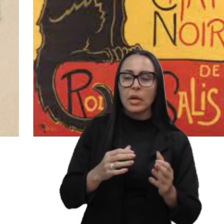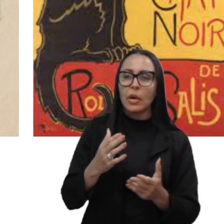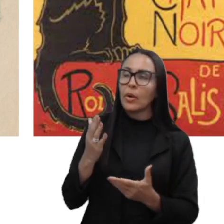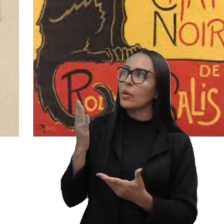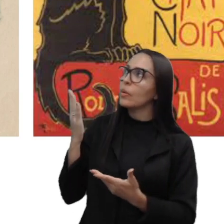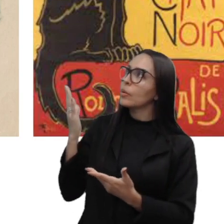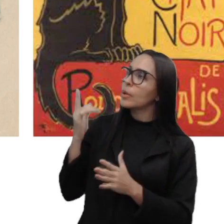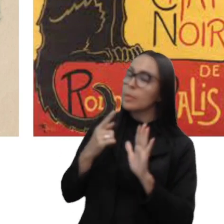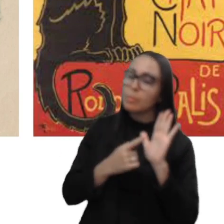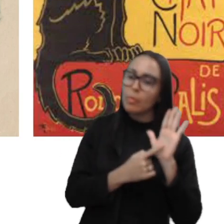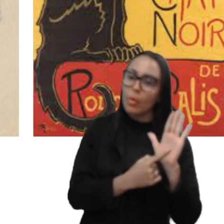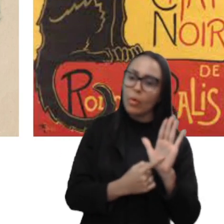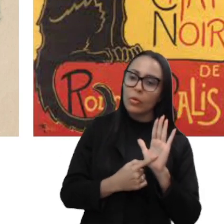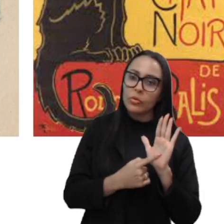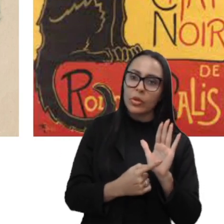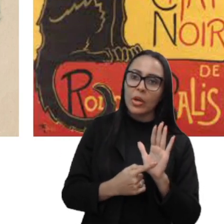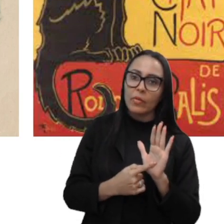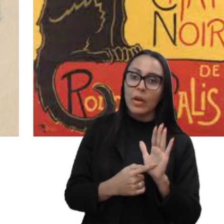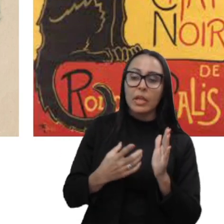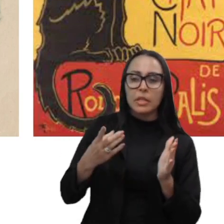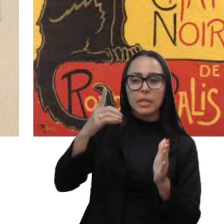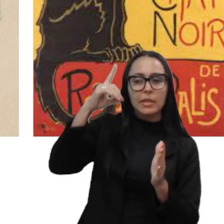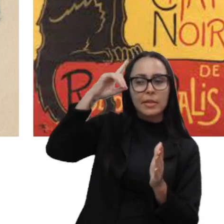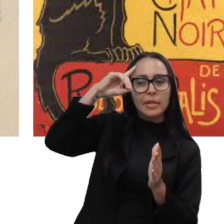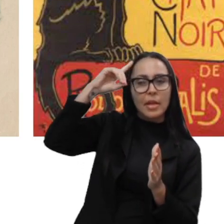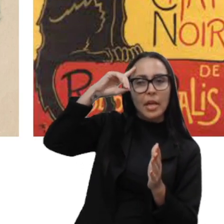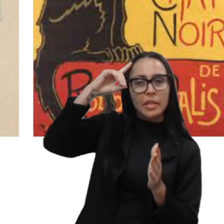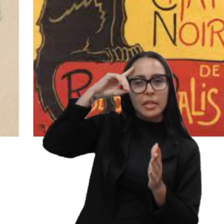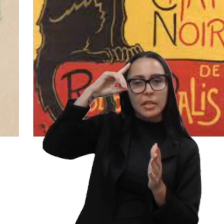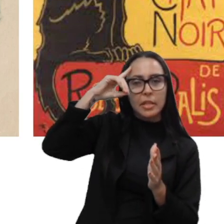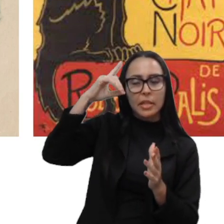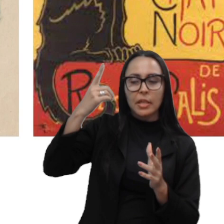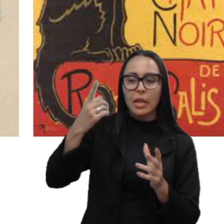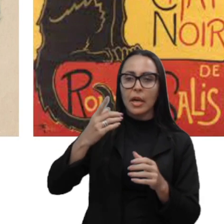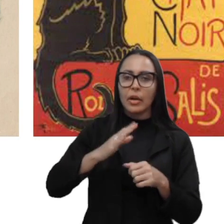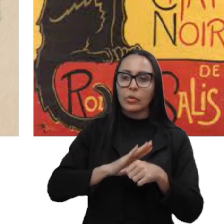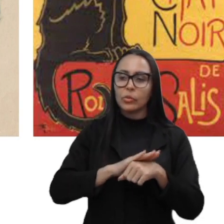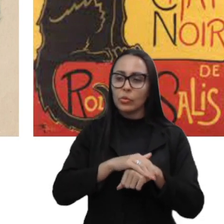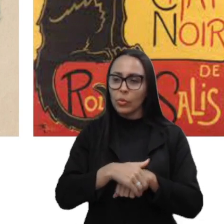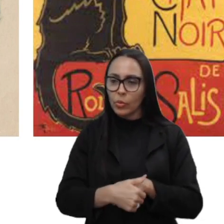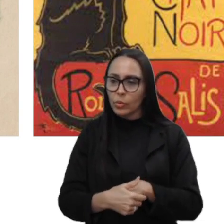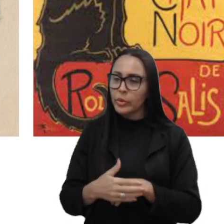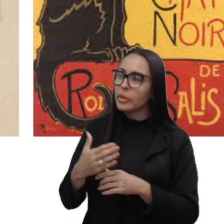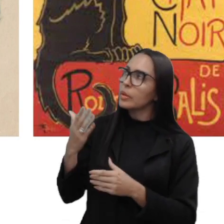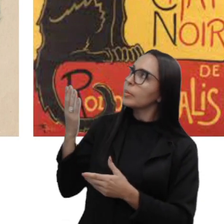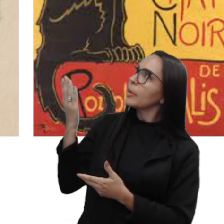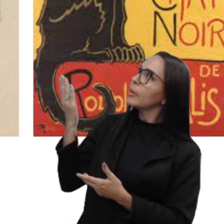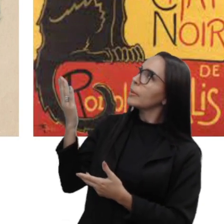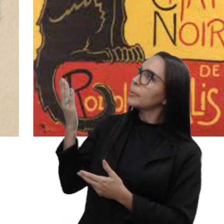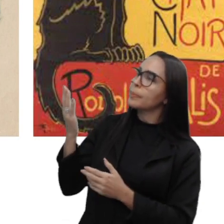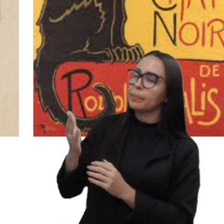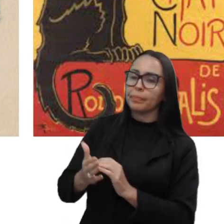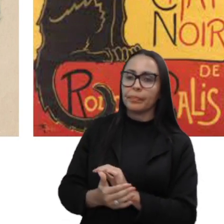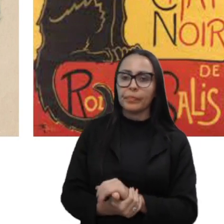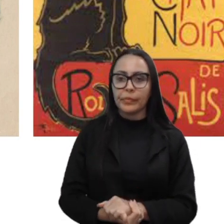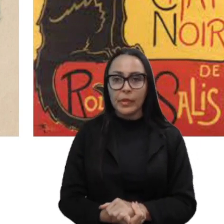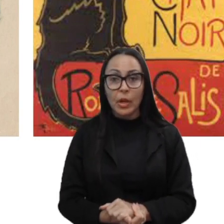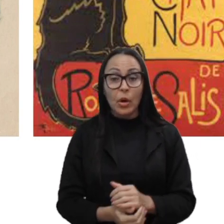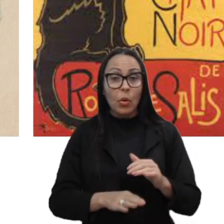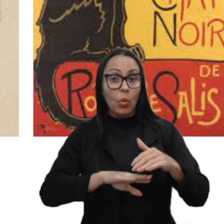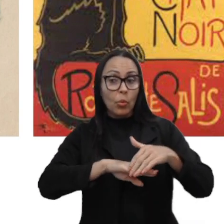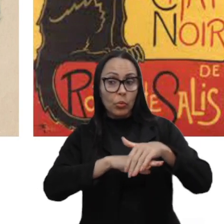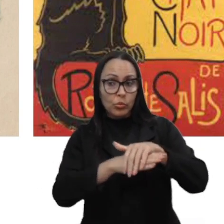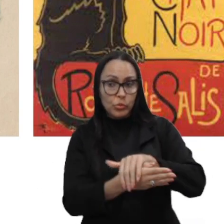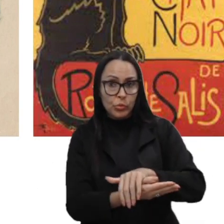decorativo que mostrava essa cena cotidiana, essa cena noturna, essa cena cotidiana, os hábitos das